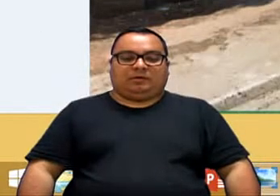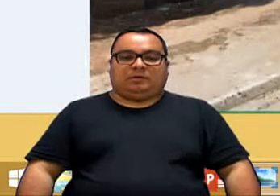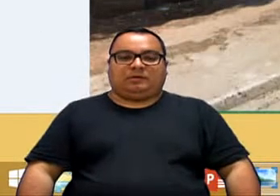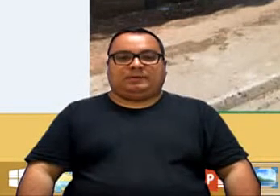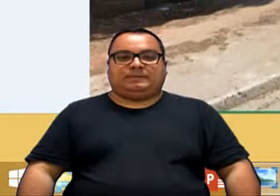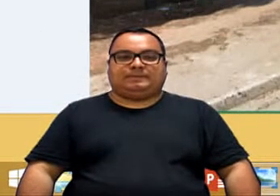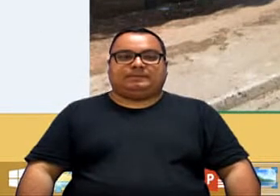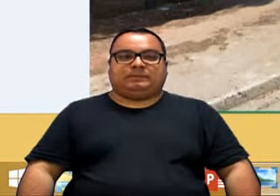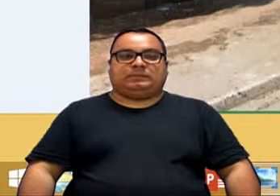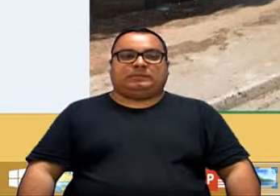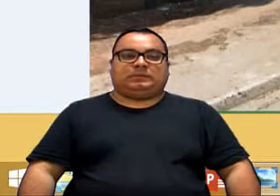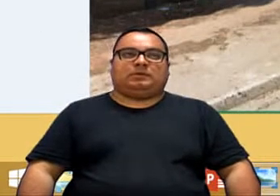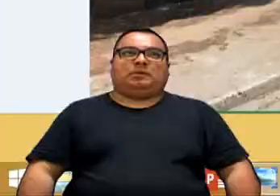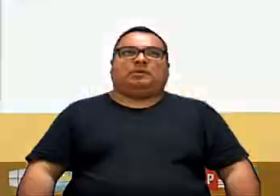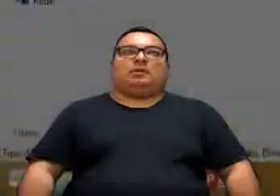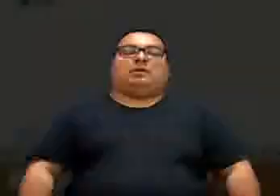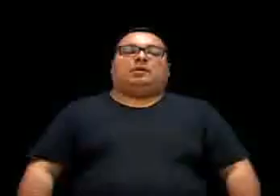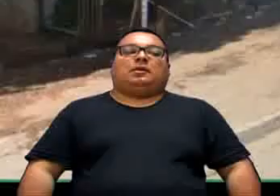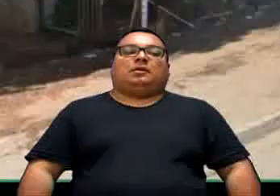do habiteto